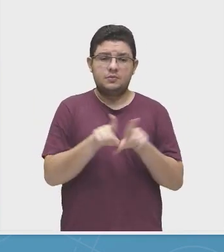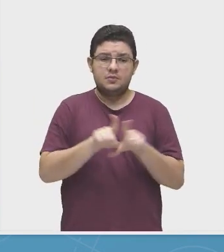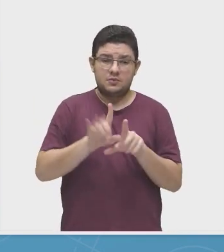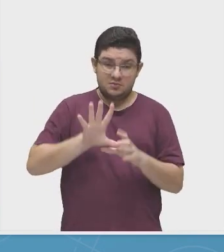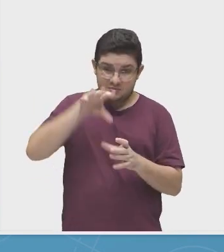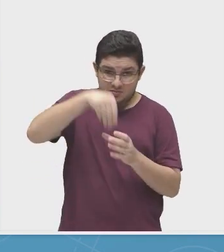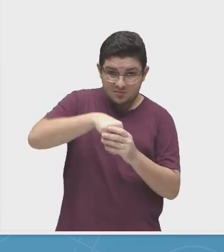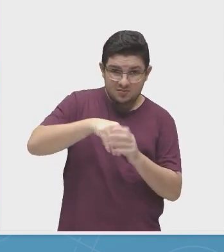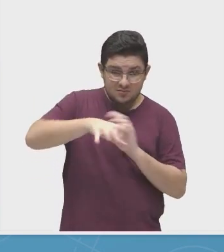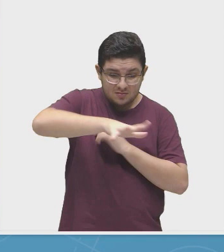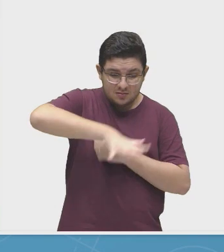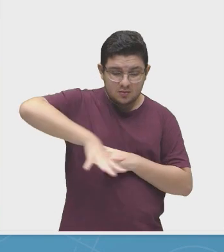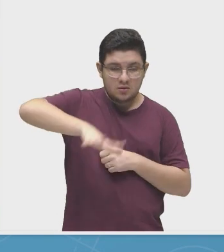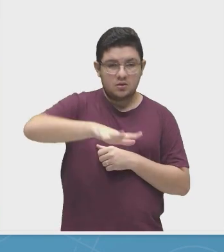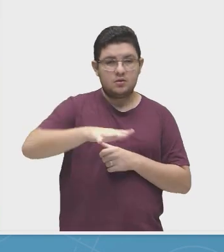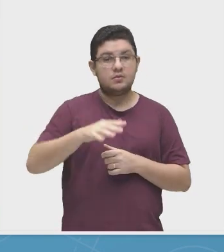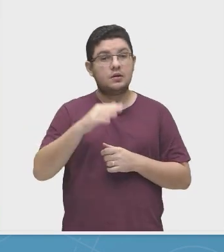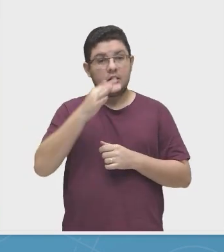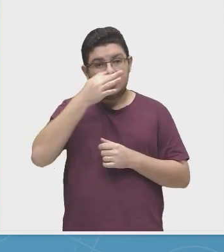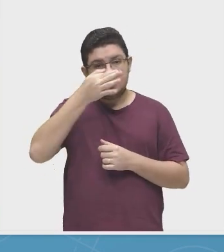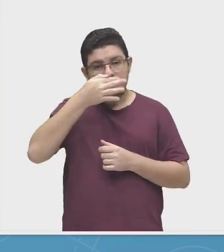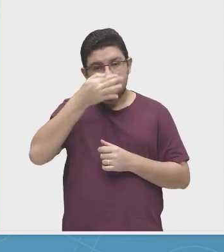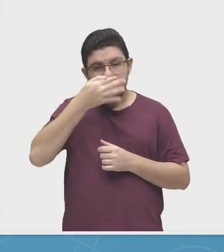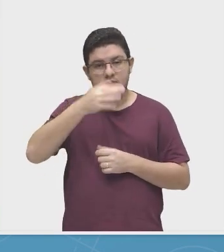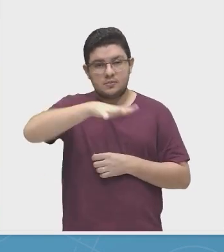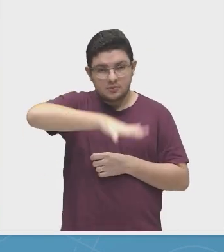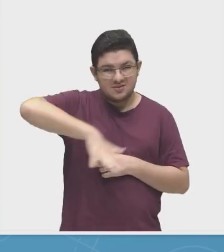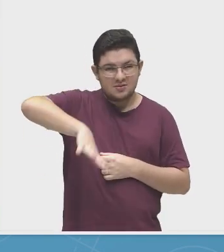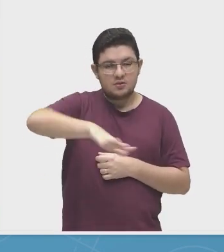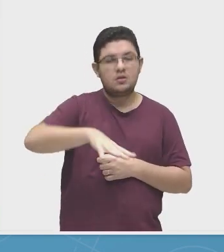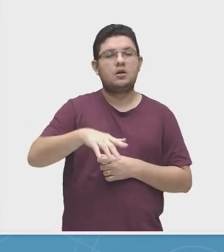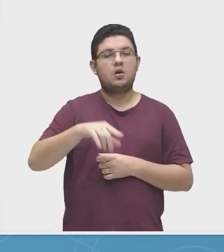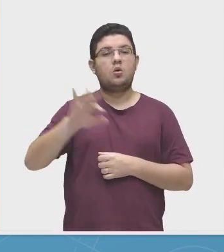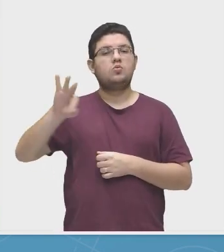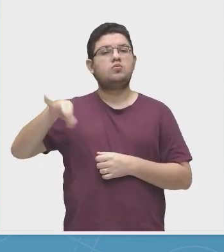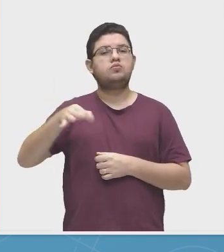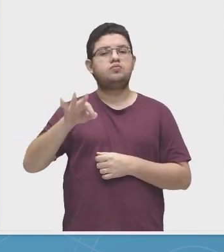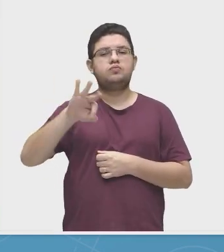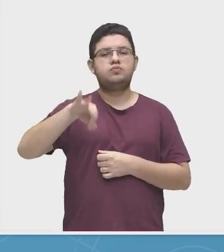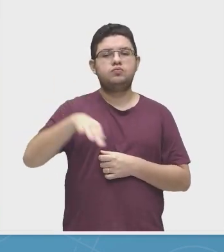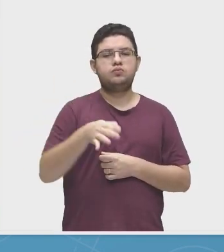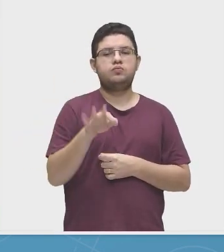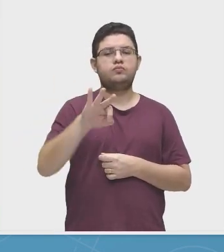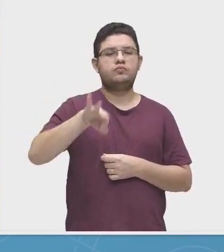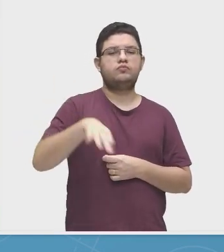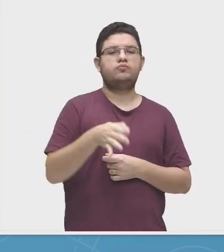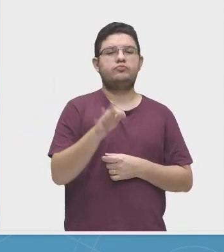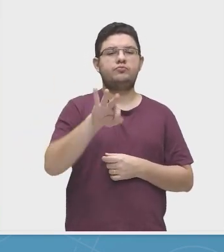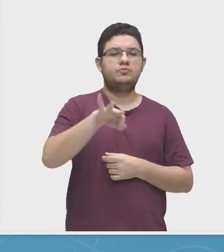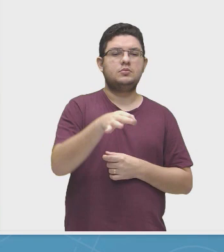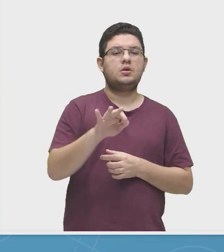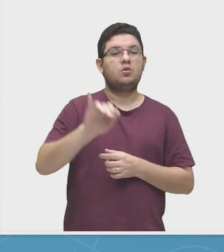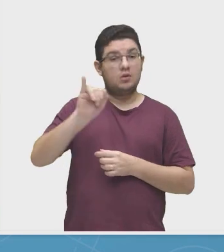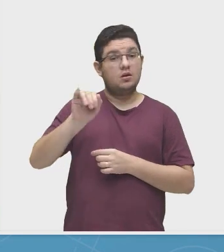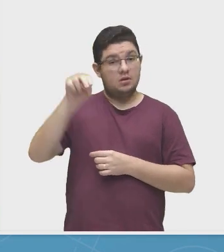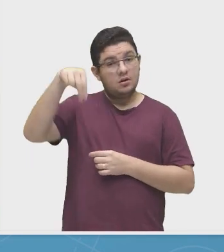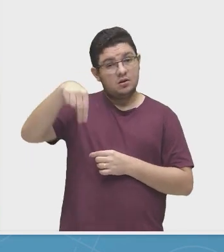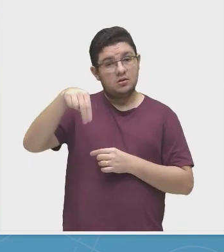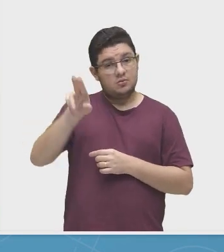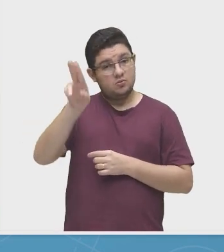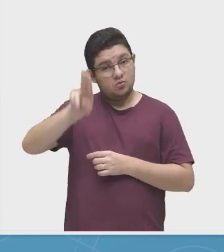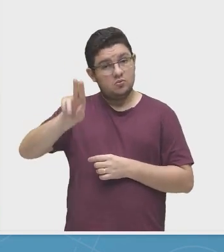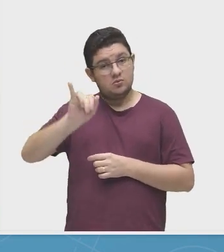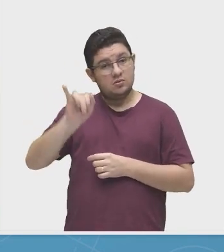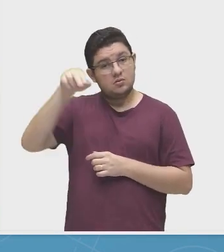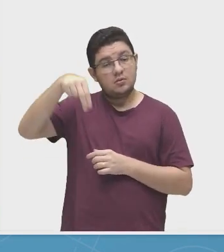espaço. As abelhas estão dentro do jardim, no jardim, mas com essa ideia um pouquinho aí de dentro do jardim. Por isso,